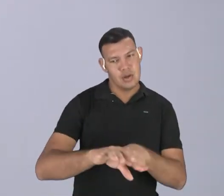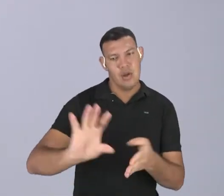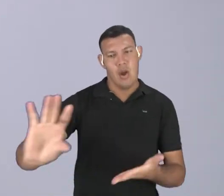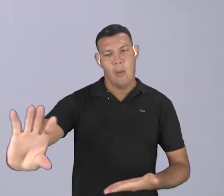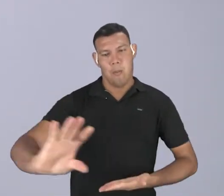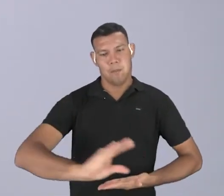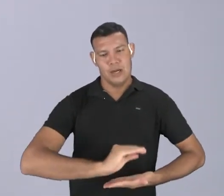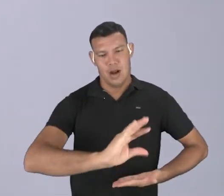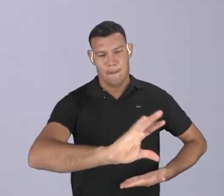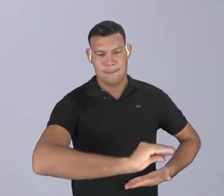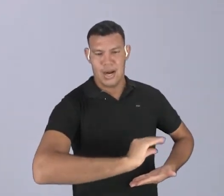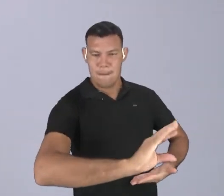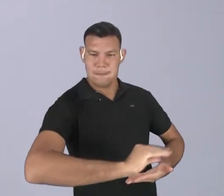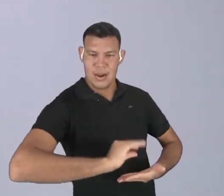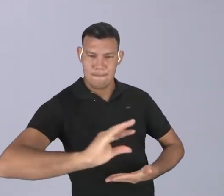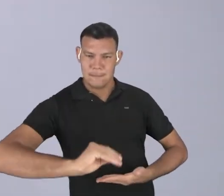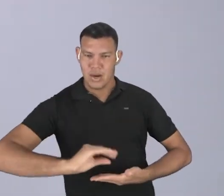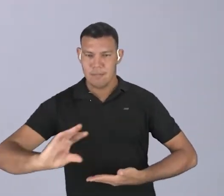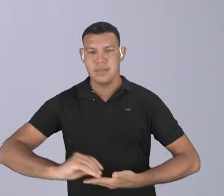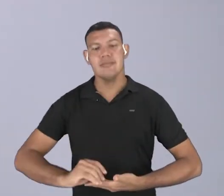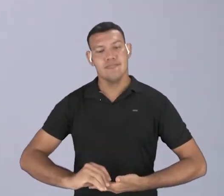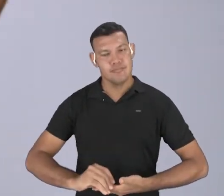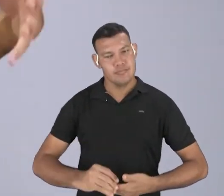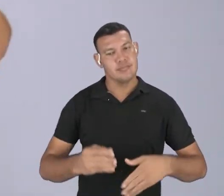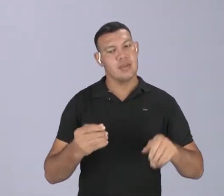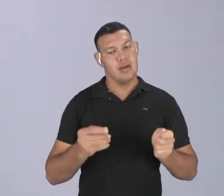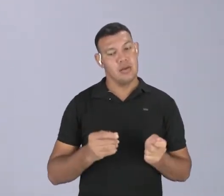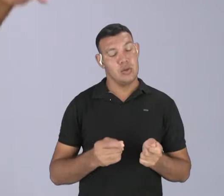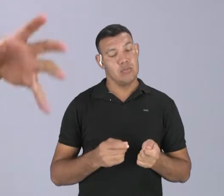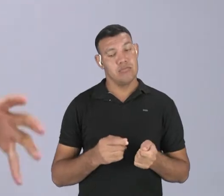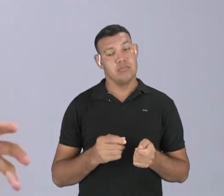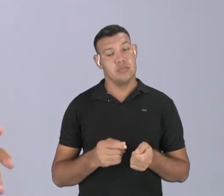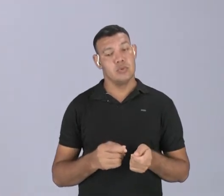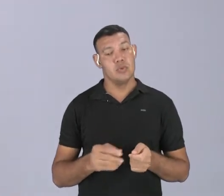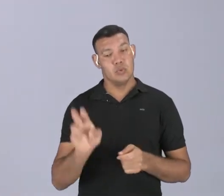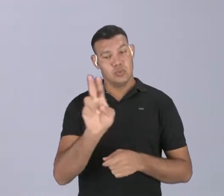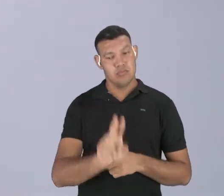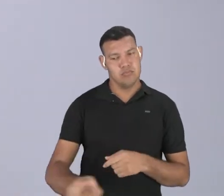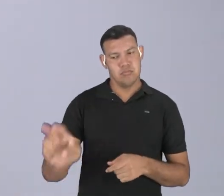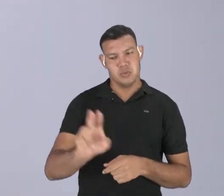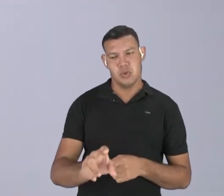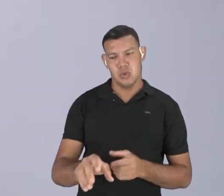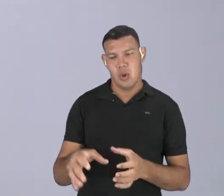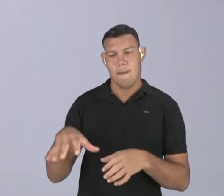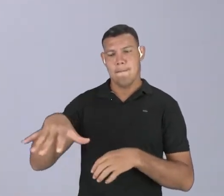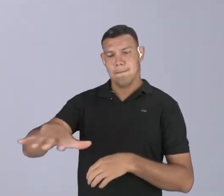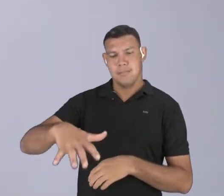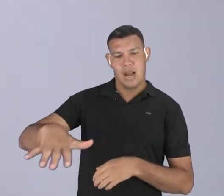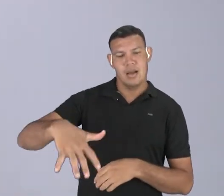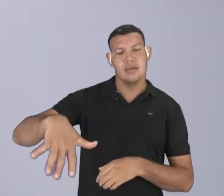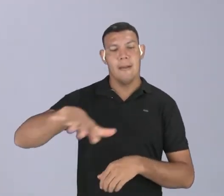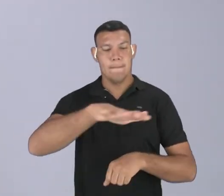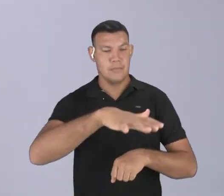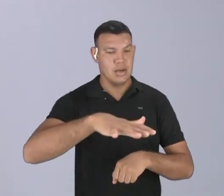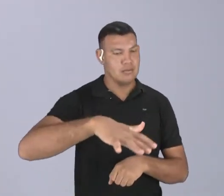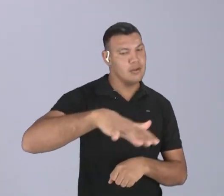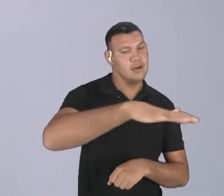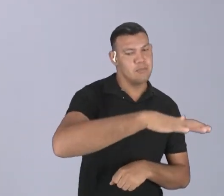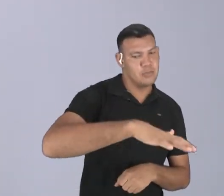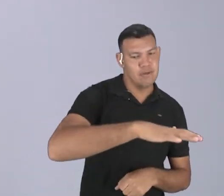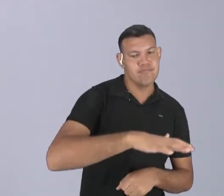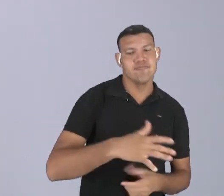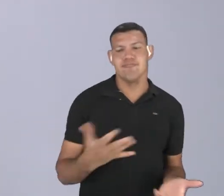muito dinheiro acumulado e eles precisavam investir esse capital em algum lugar. Então, eles iam procurar essas